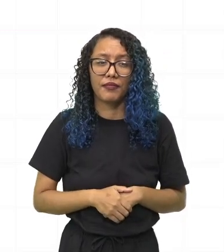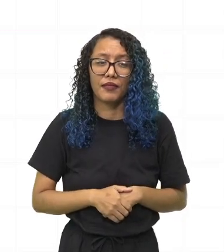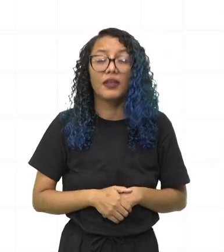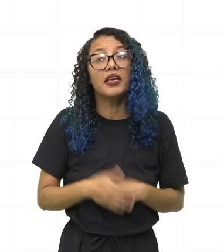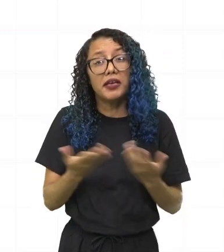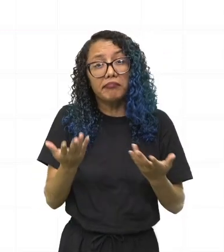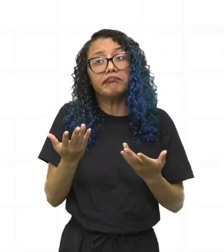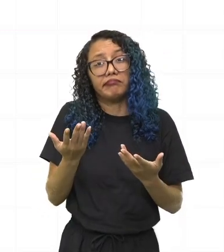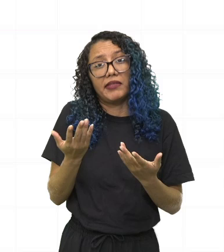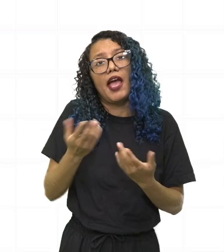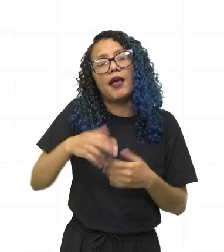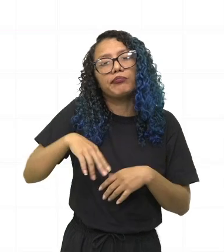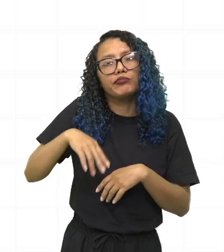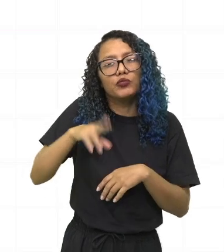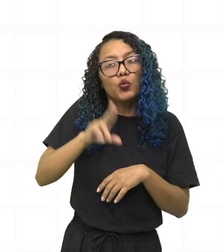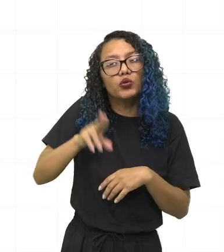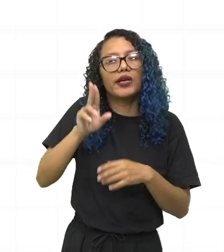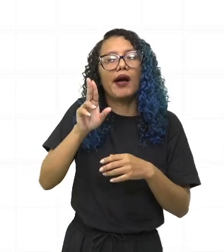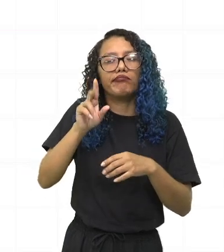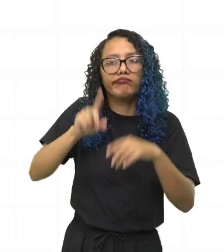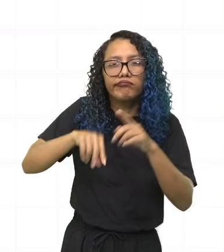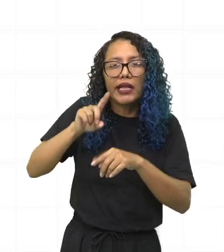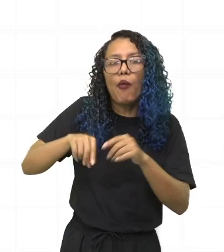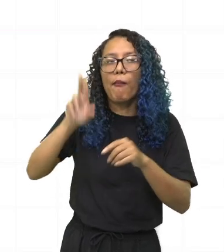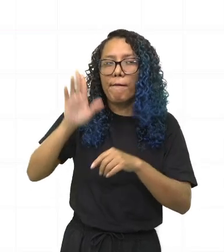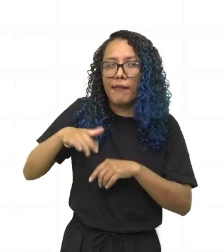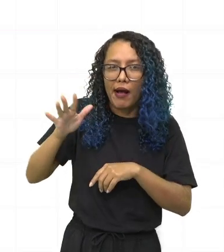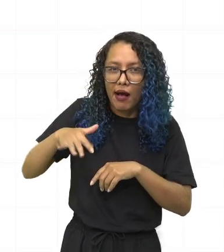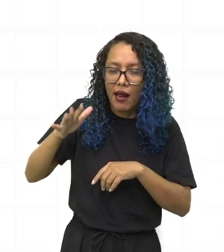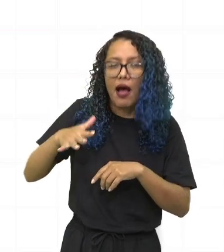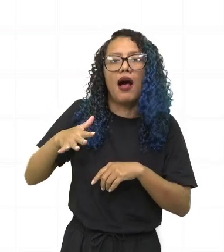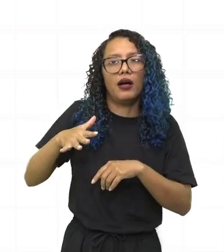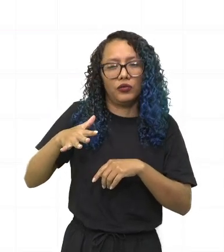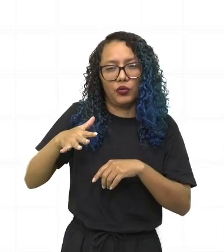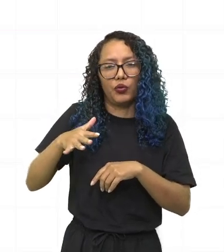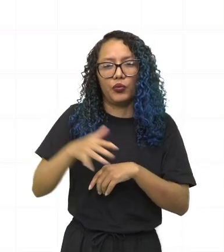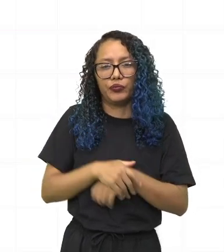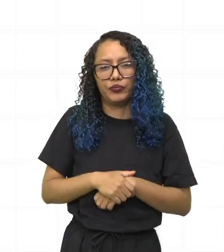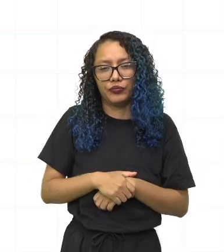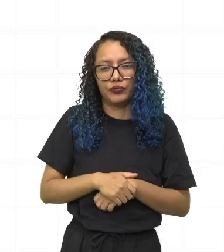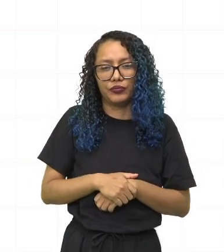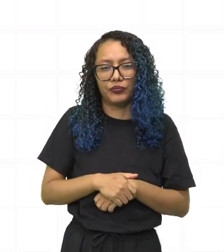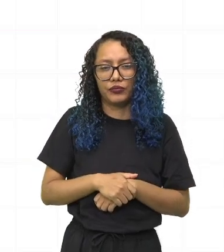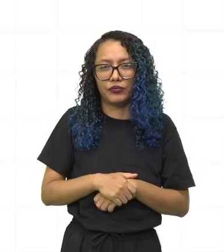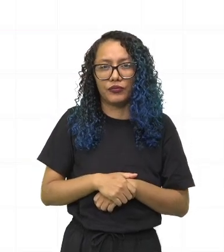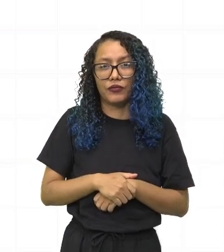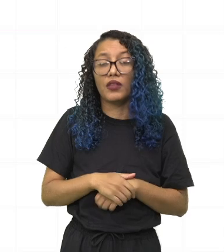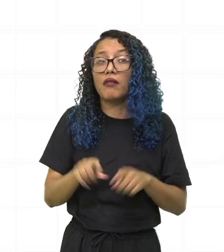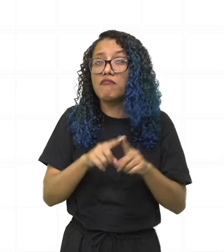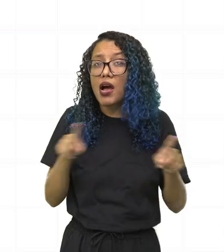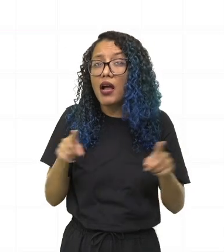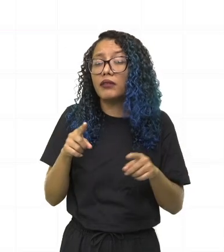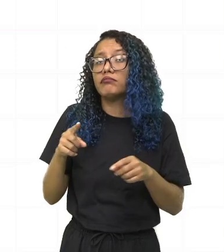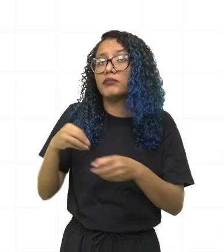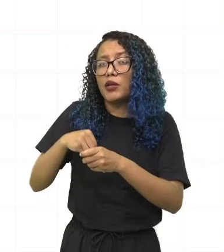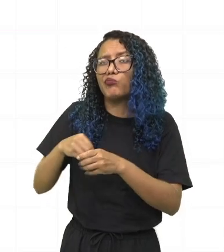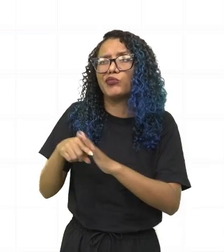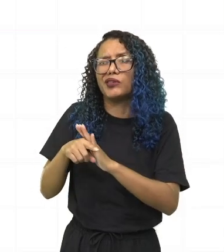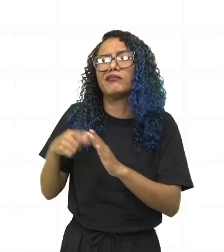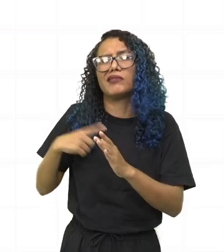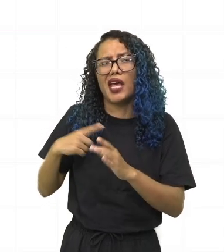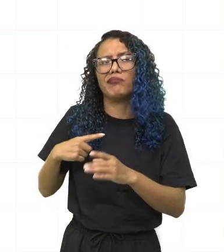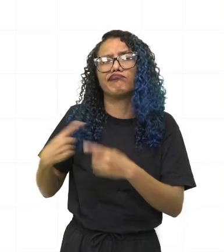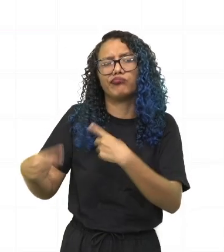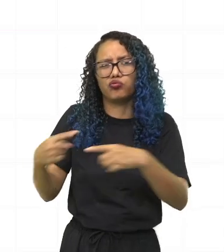relativamente baixos. Então, dentro da comunidade científica, existem muitos debates, muitas discussões sobre a construção